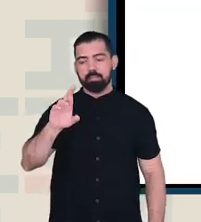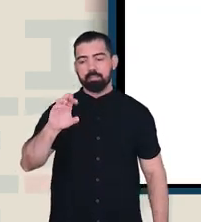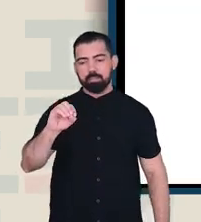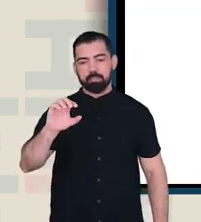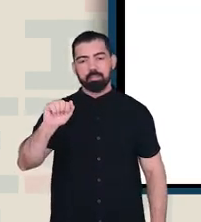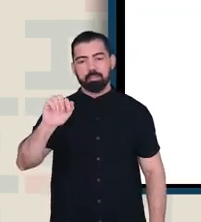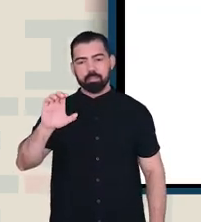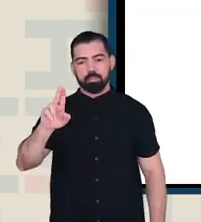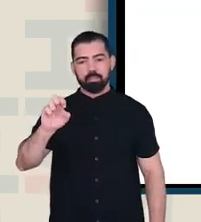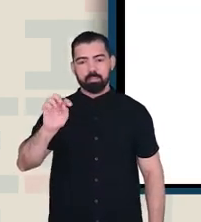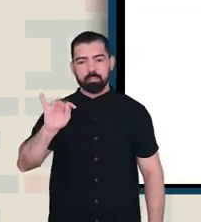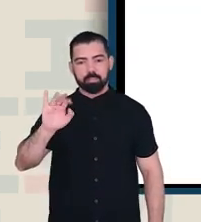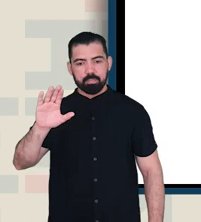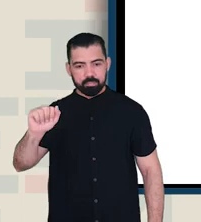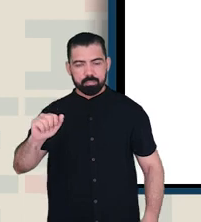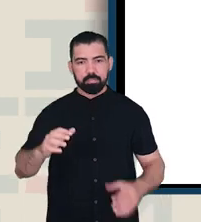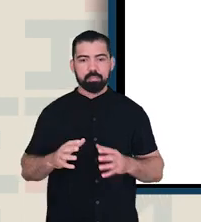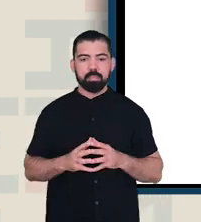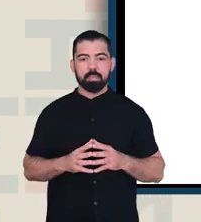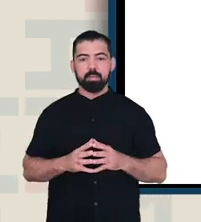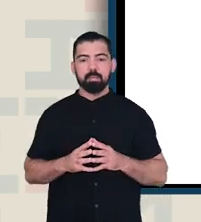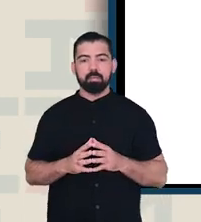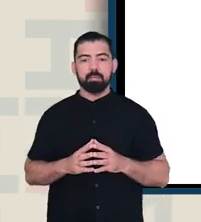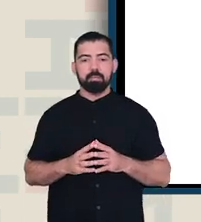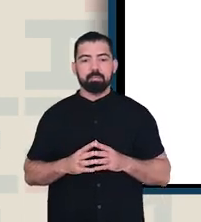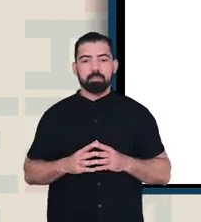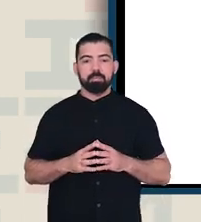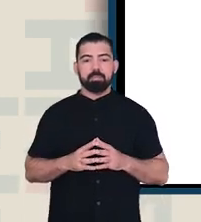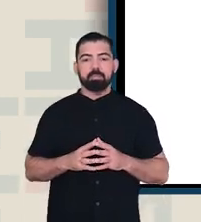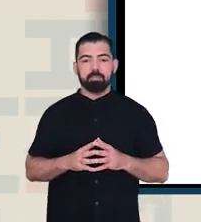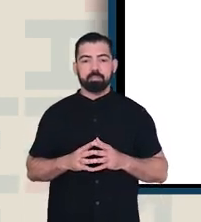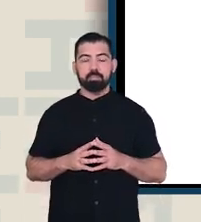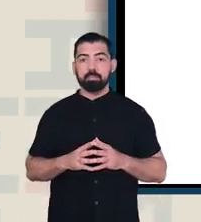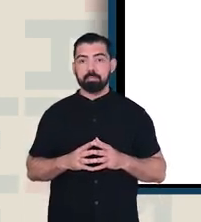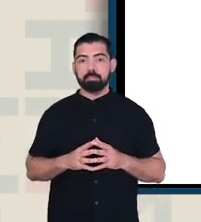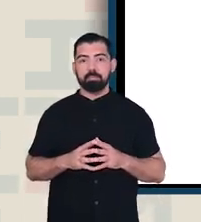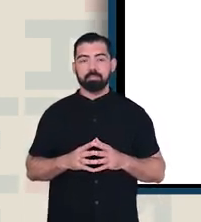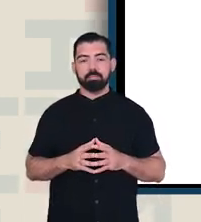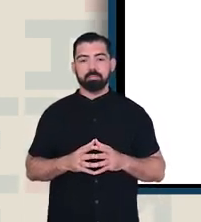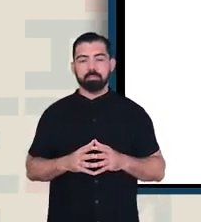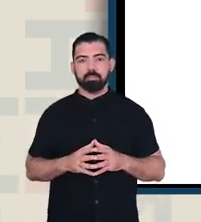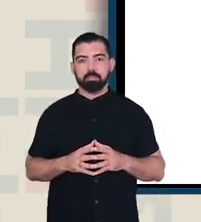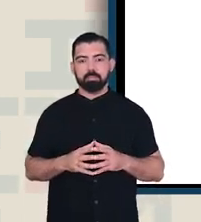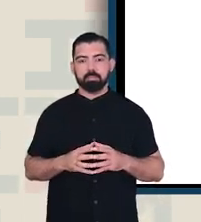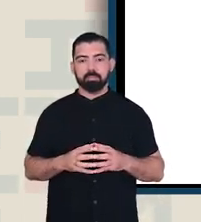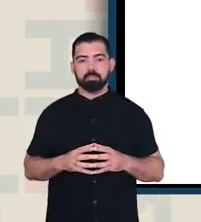basicamente, composição de espectromorfologias, certo?